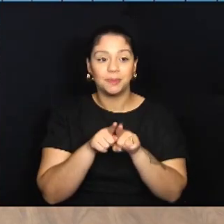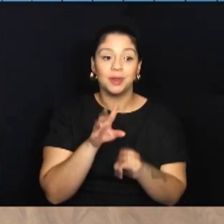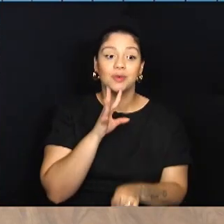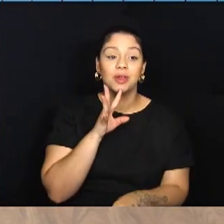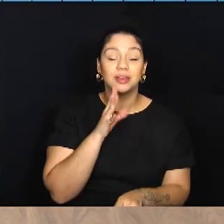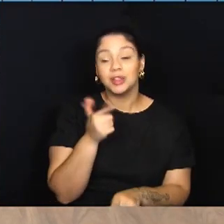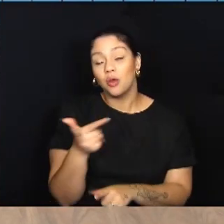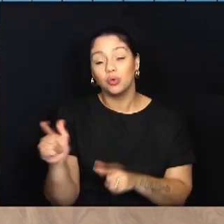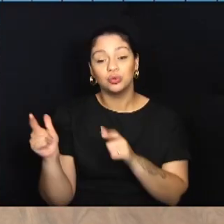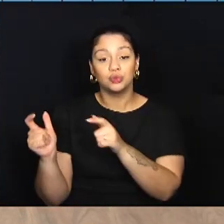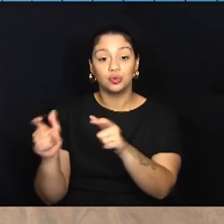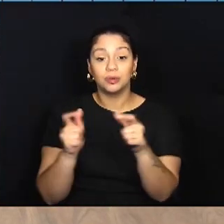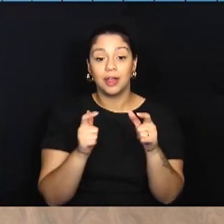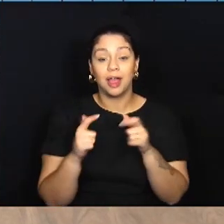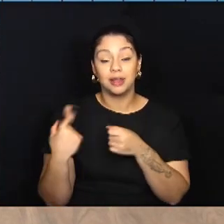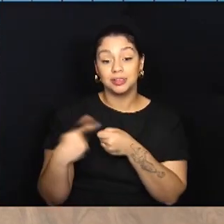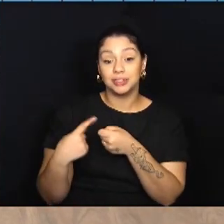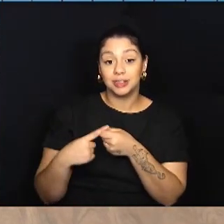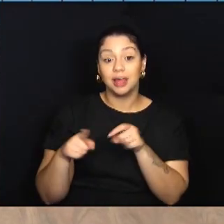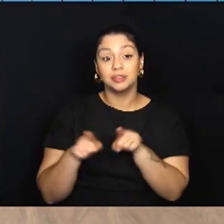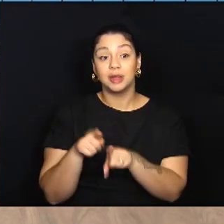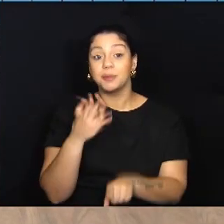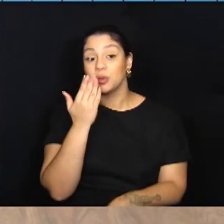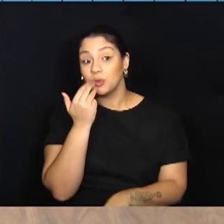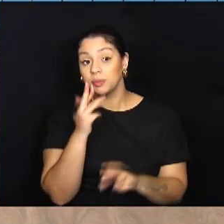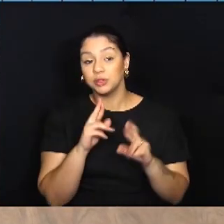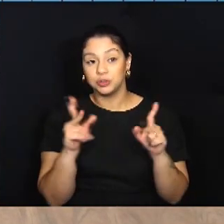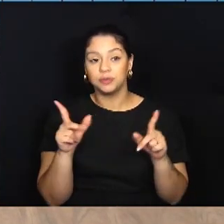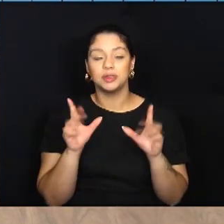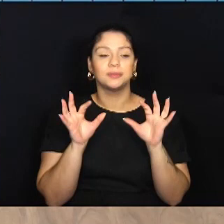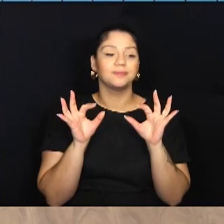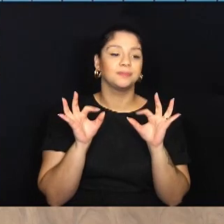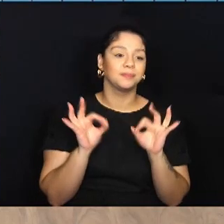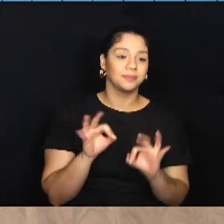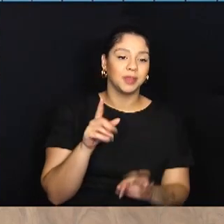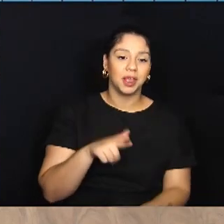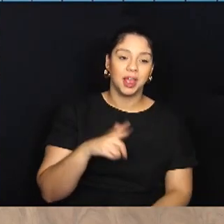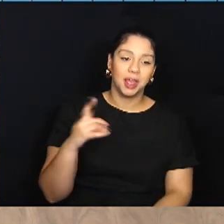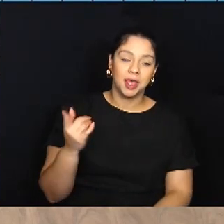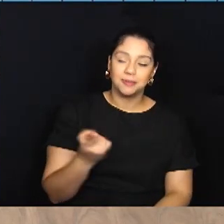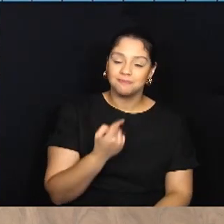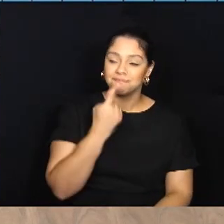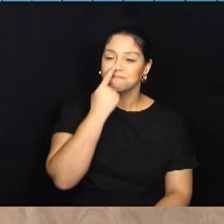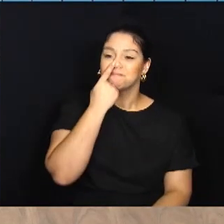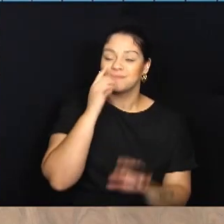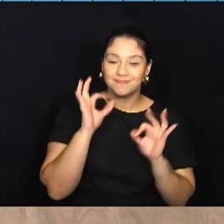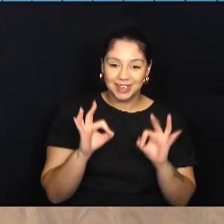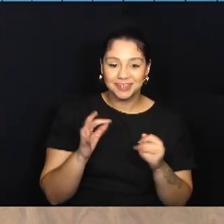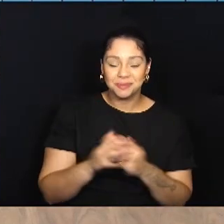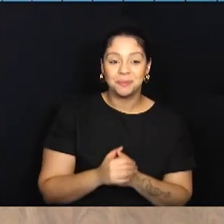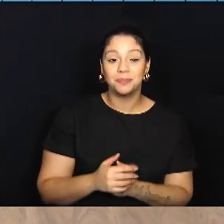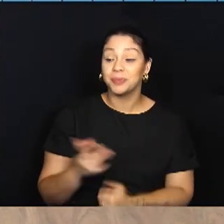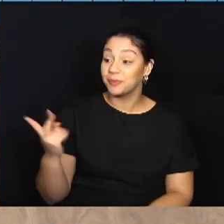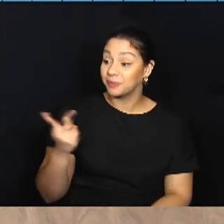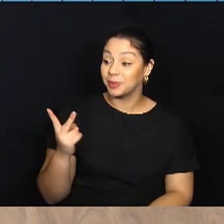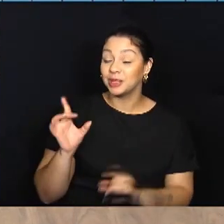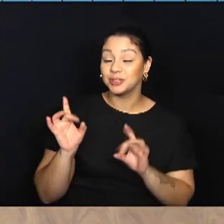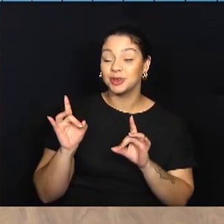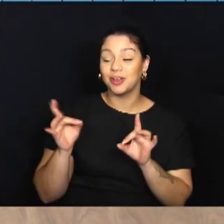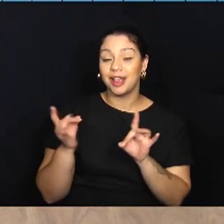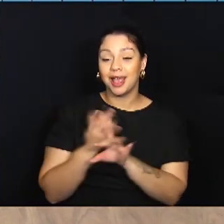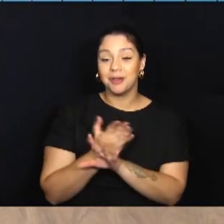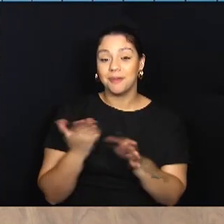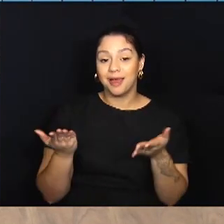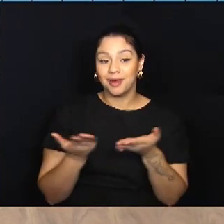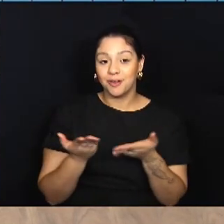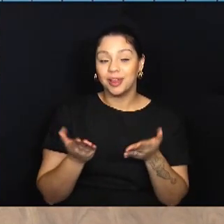uma outra cidade, uma comida diferente, sem sombra de dúvidas, é inspirador. Vanderlei Glória, para a gente poder encerrar, vocês já